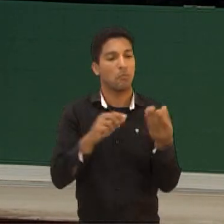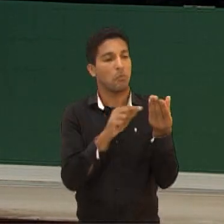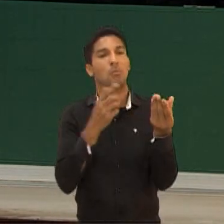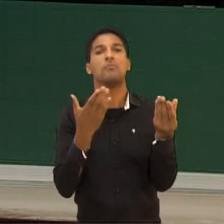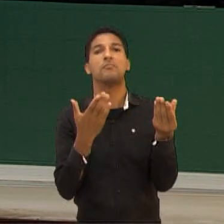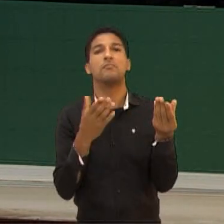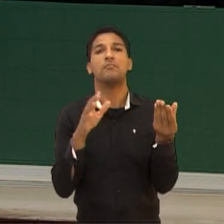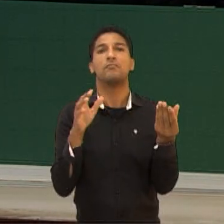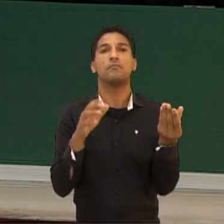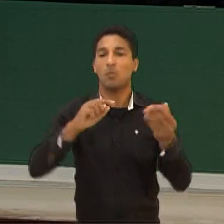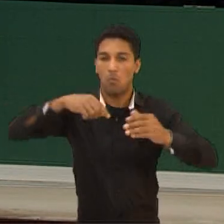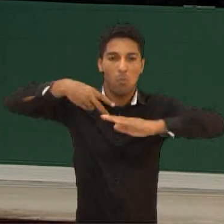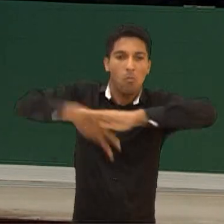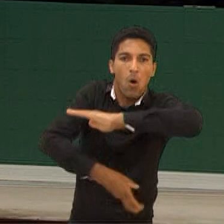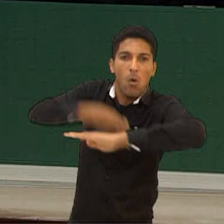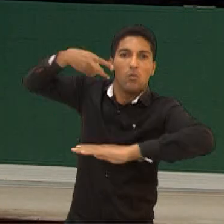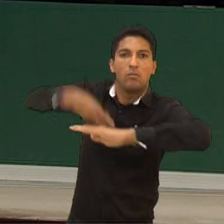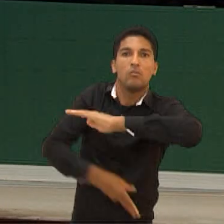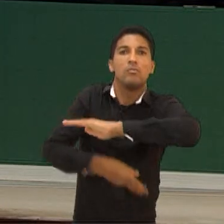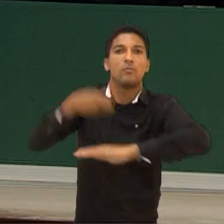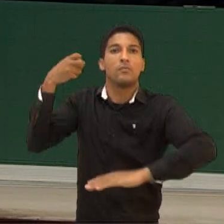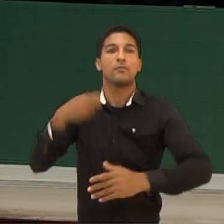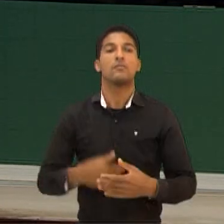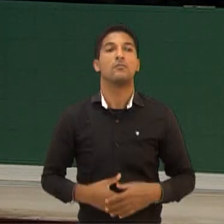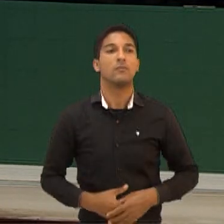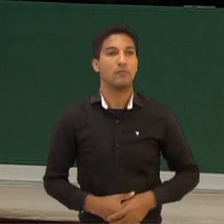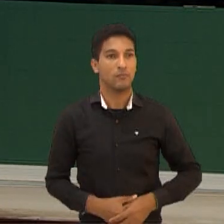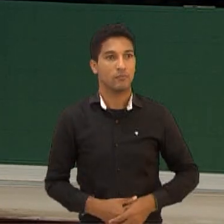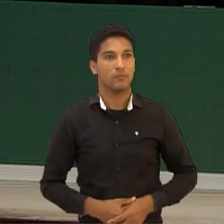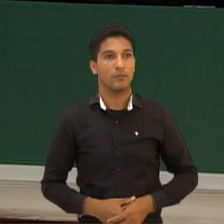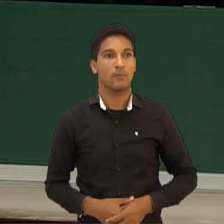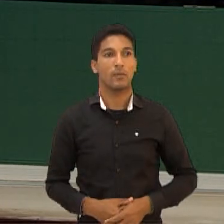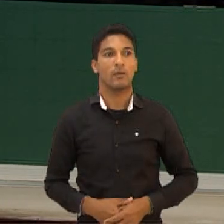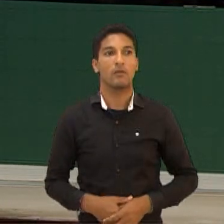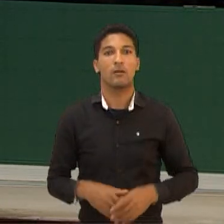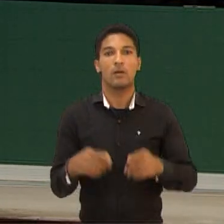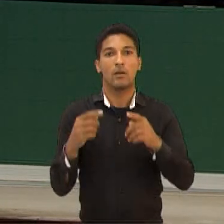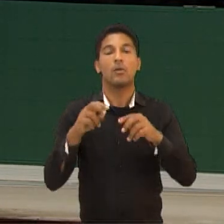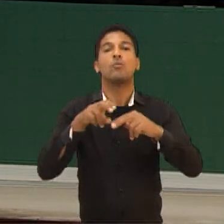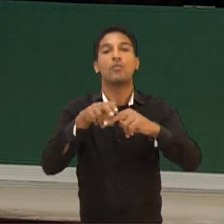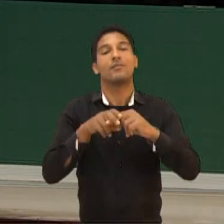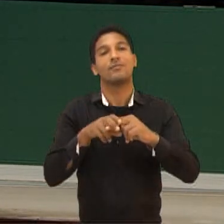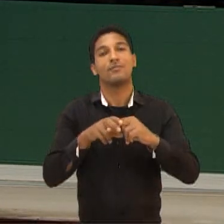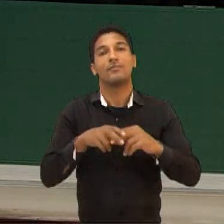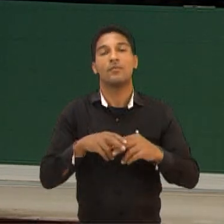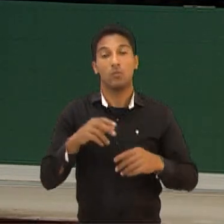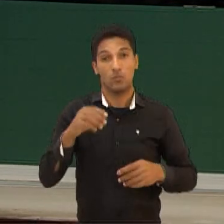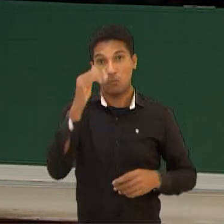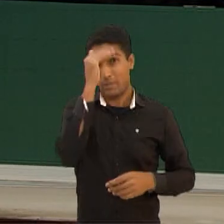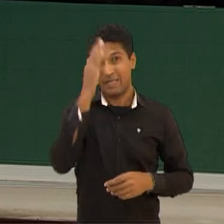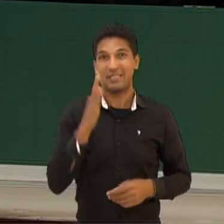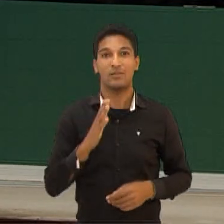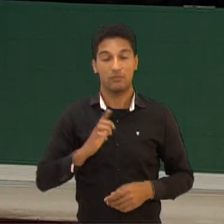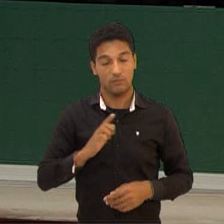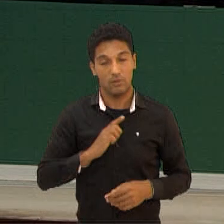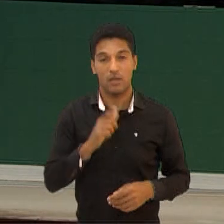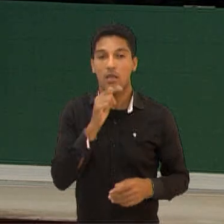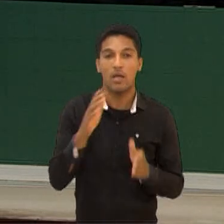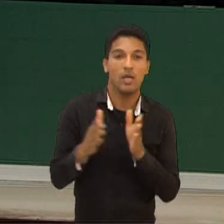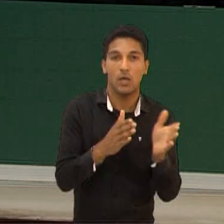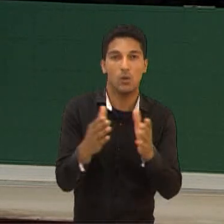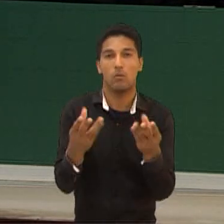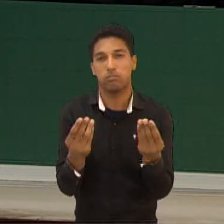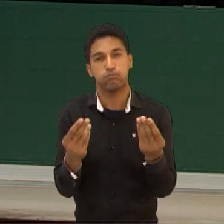né, nós temos a facilidade, né, de criar energia hidrelétrica, que é a fonte energética